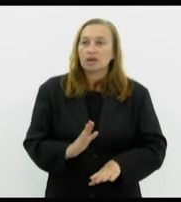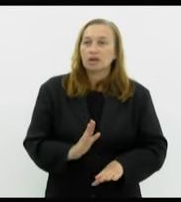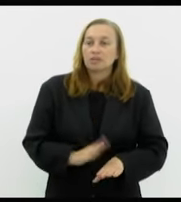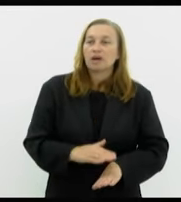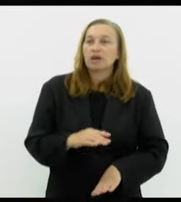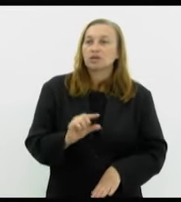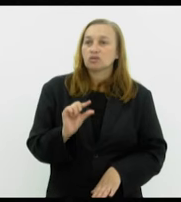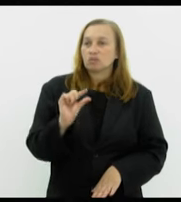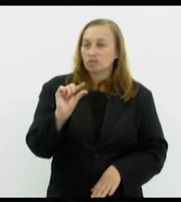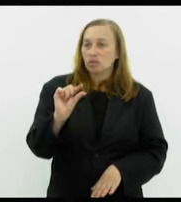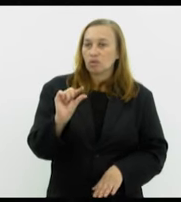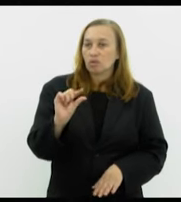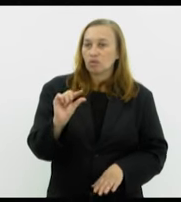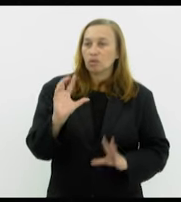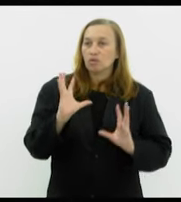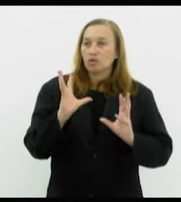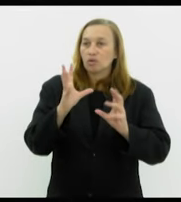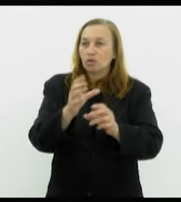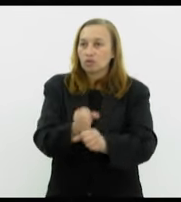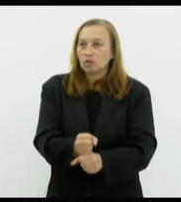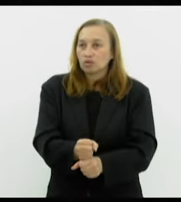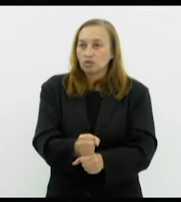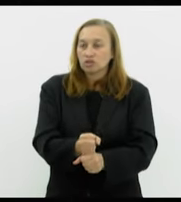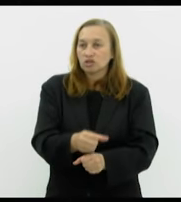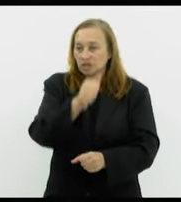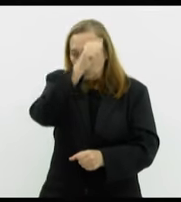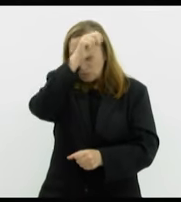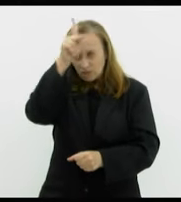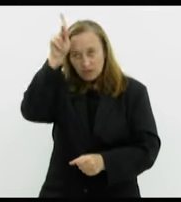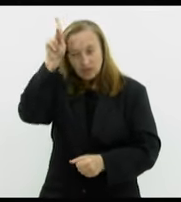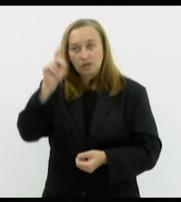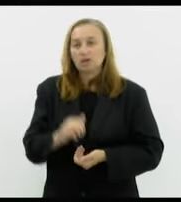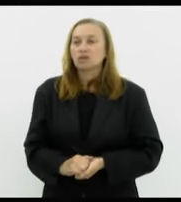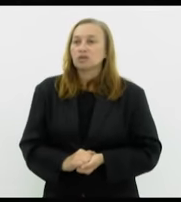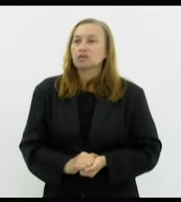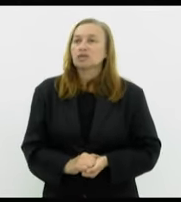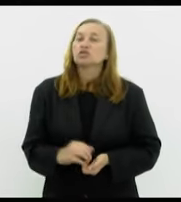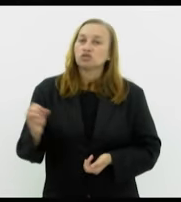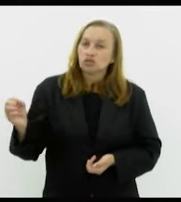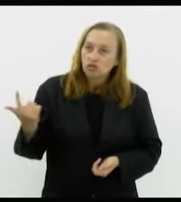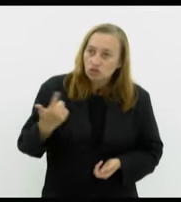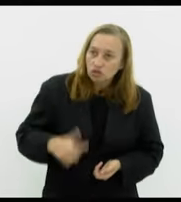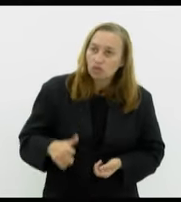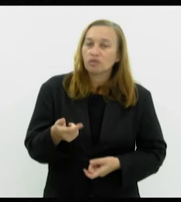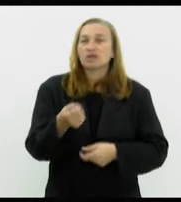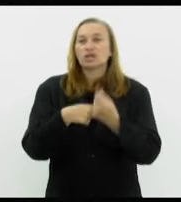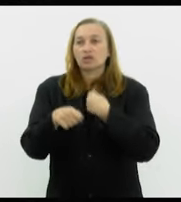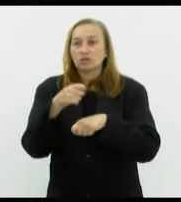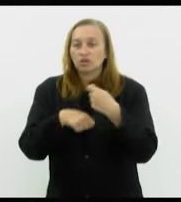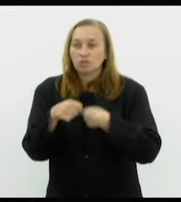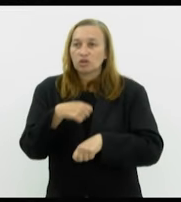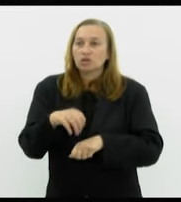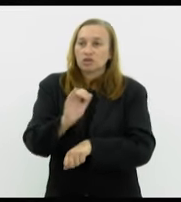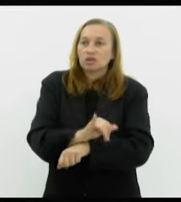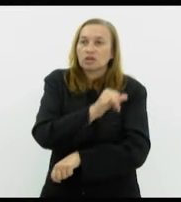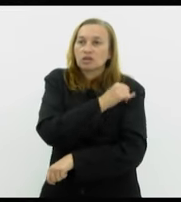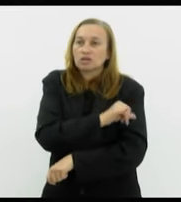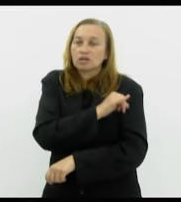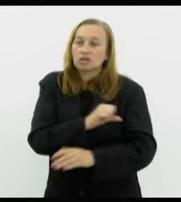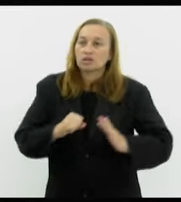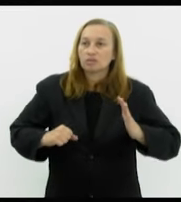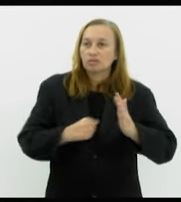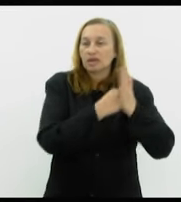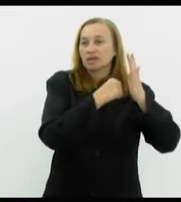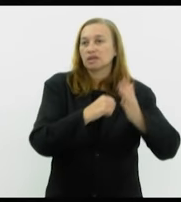milhões para o conjunto das prefeituras. De novo, a gente vai ter a economia do Estado do Rio de Janeiro sendo